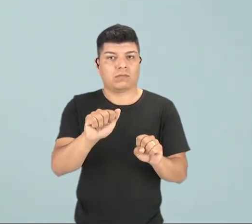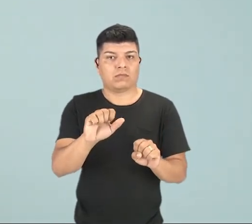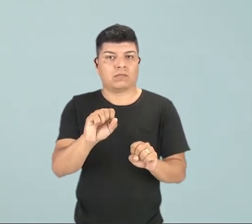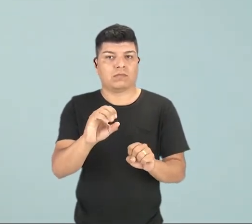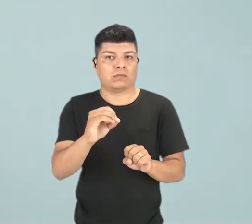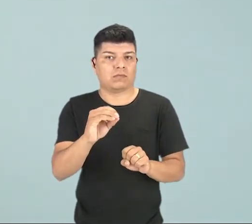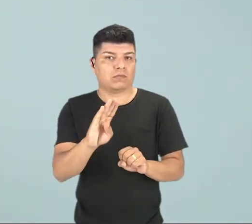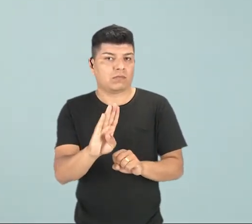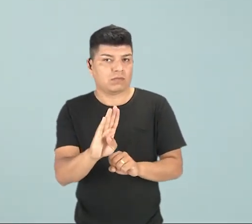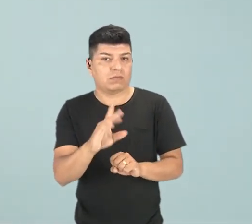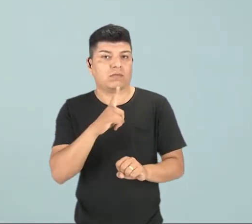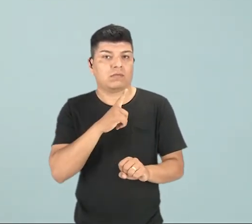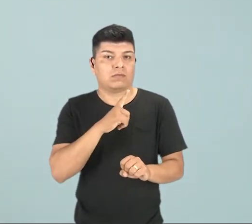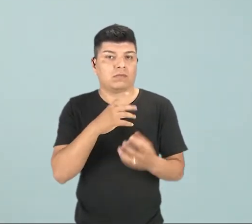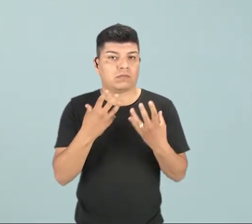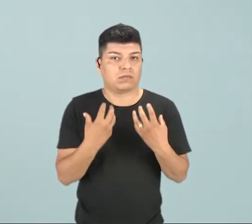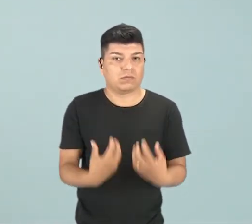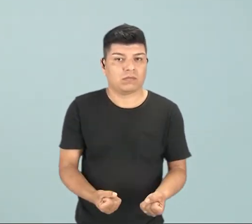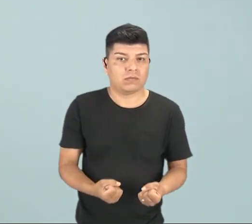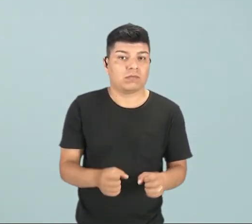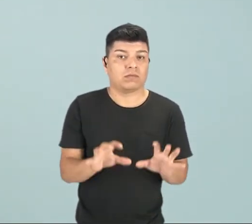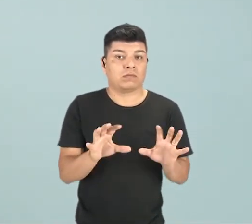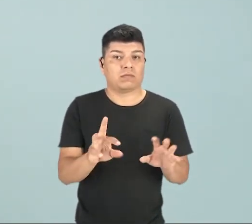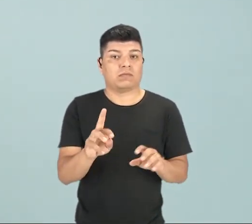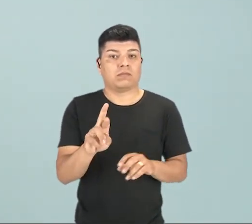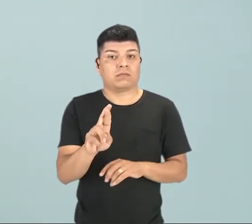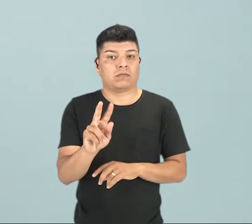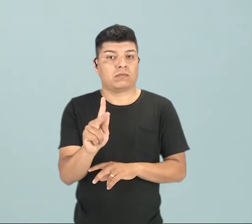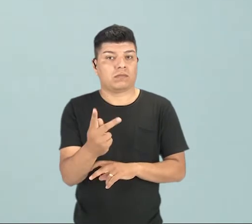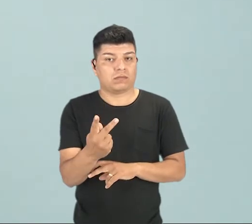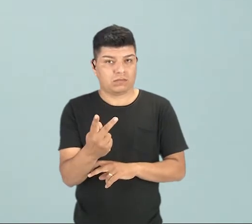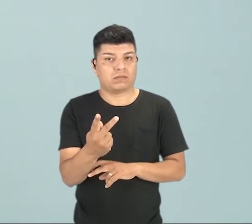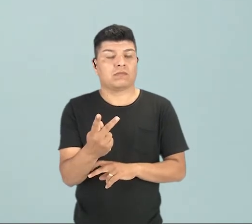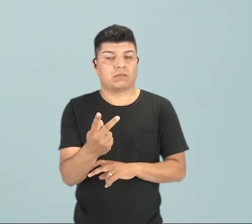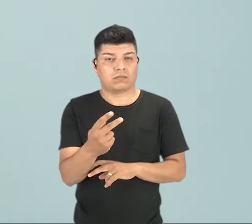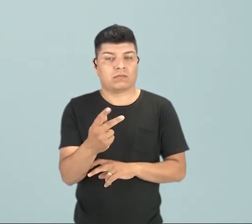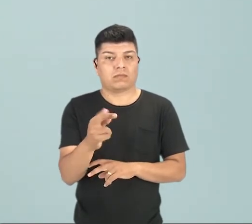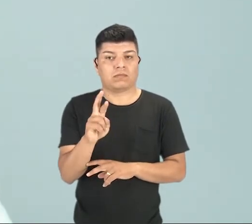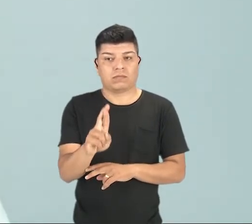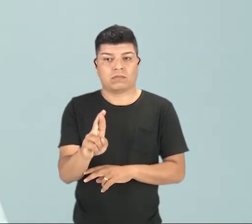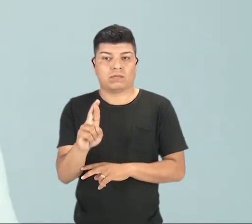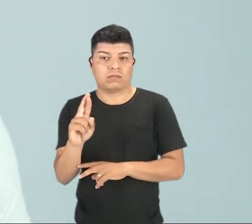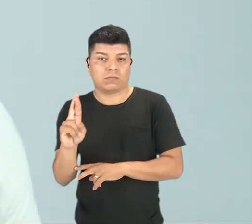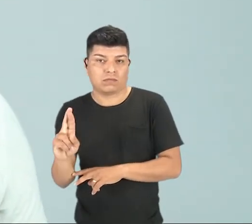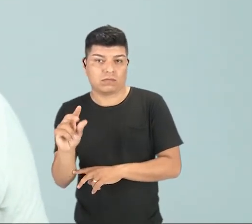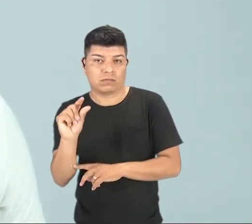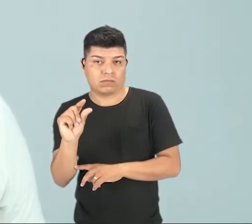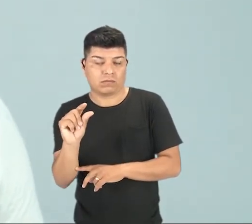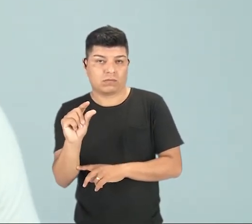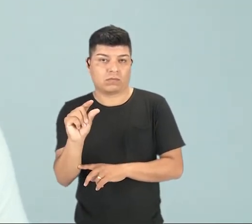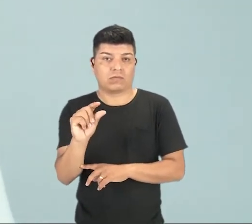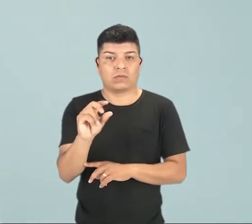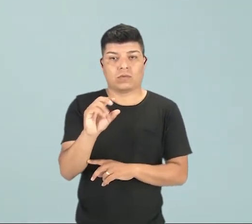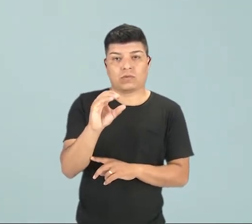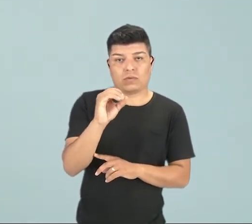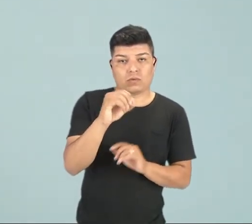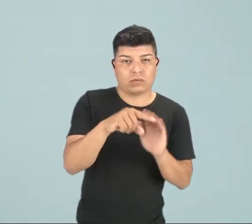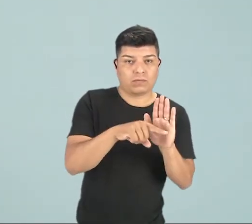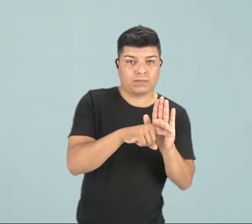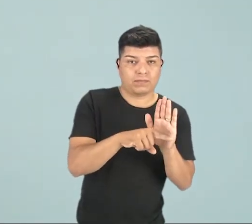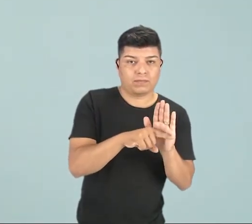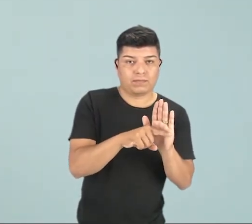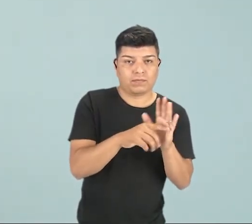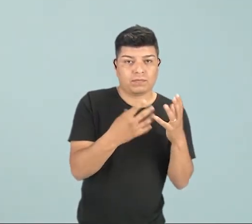ela também vai ser recessiva no fator RH, Rzinho. Né? Então, o O negativo é